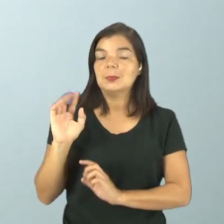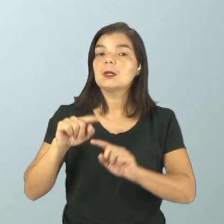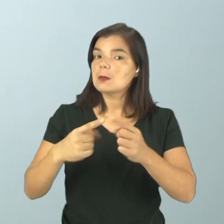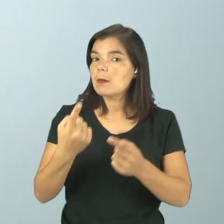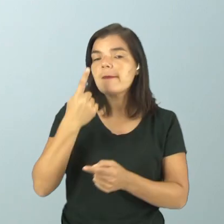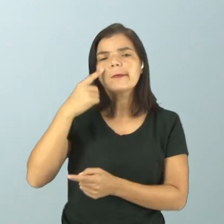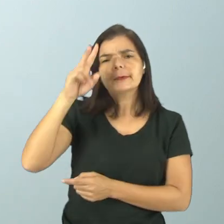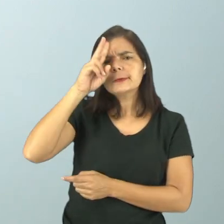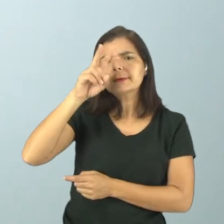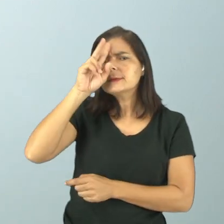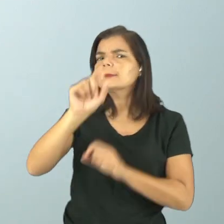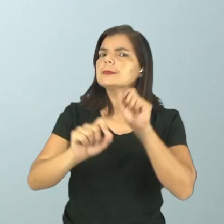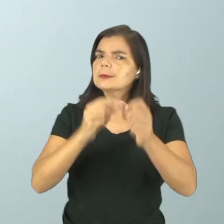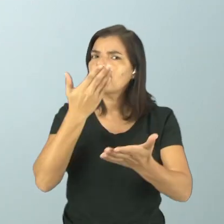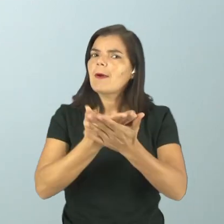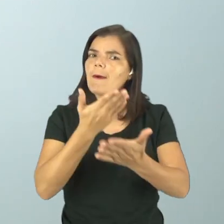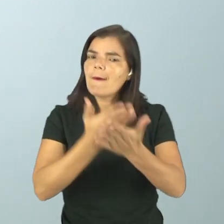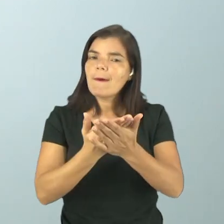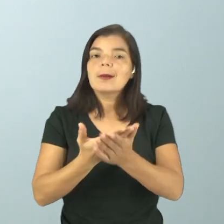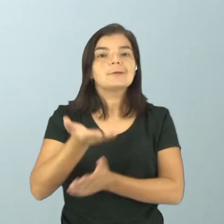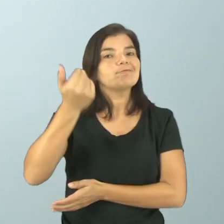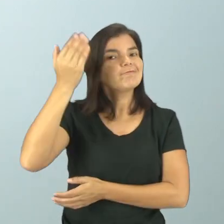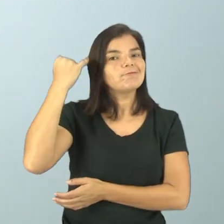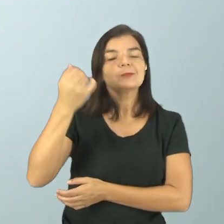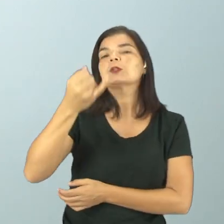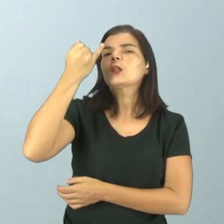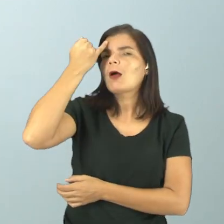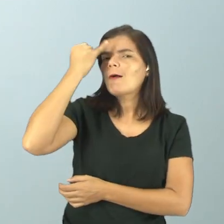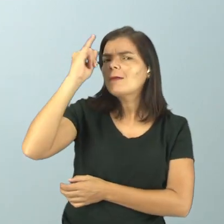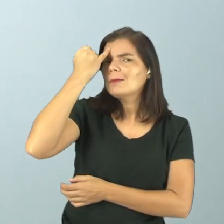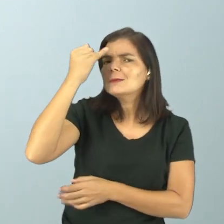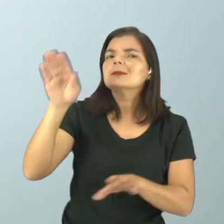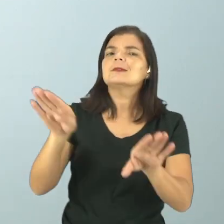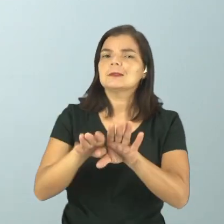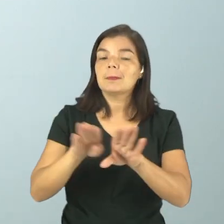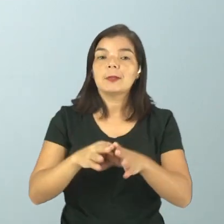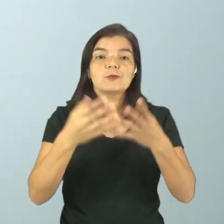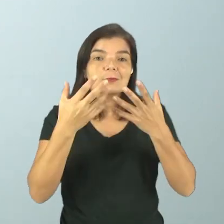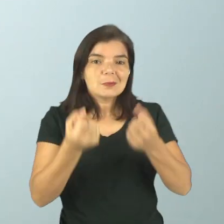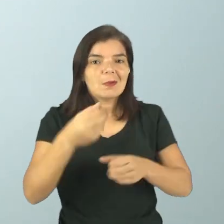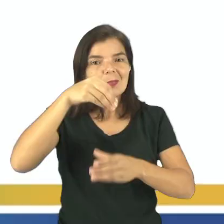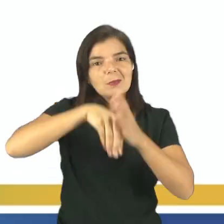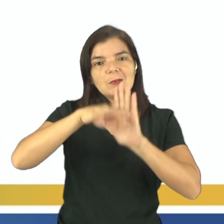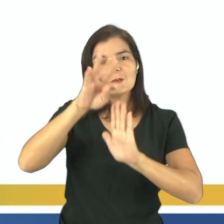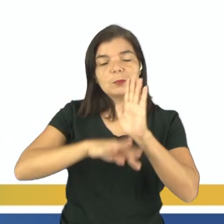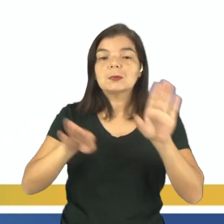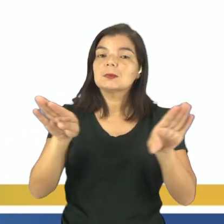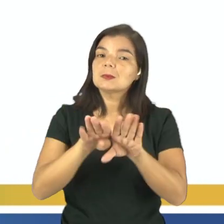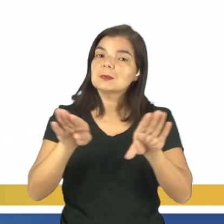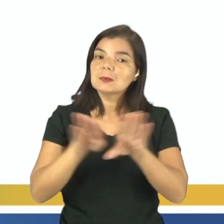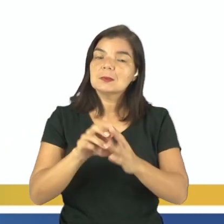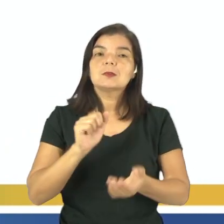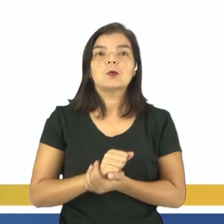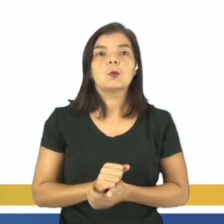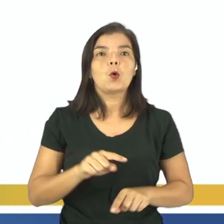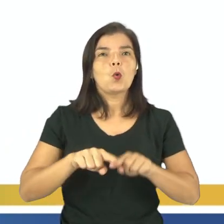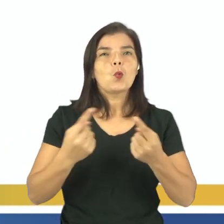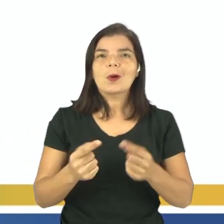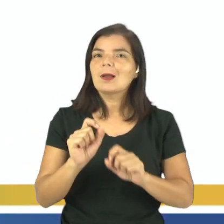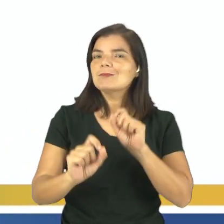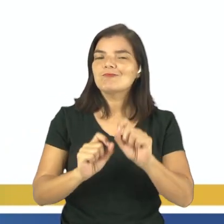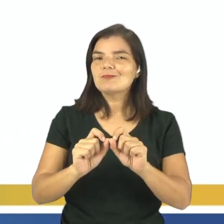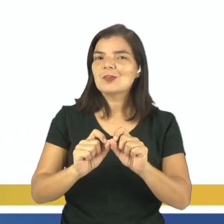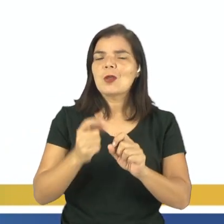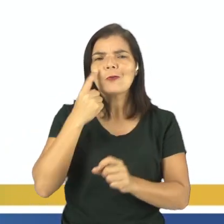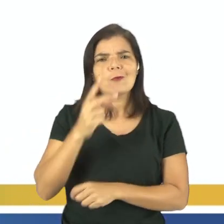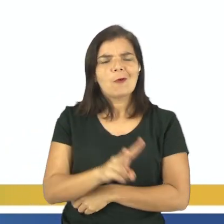aí a gente lembra um pouquinho a aula que a gente teve sobre a ideia tese, para a gente defender. Também pode ser considerado um juízo de valor.